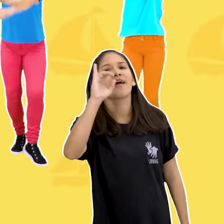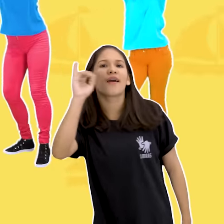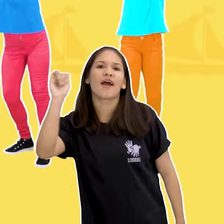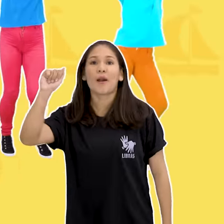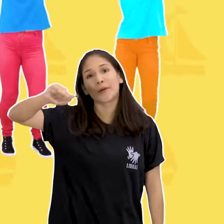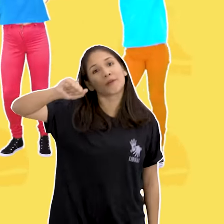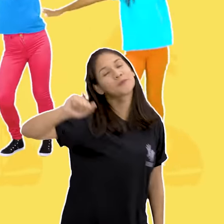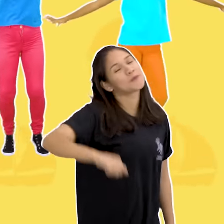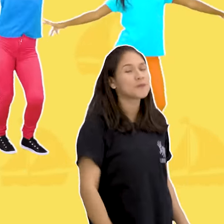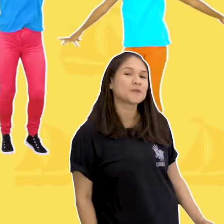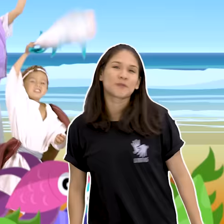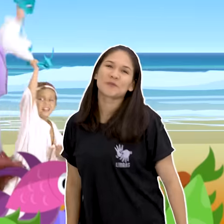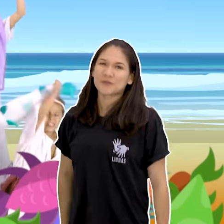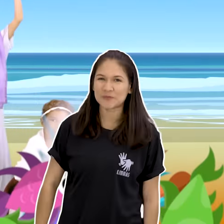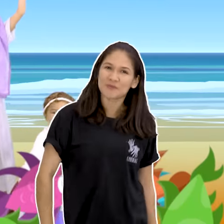Galileia.